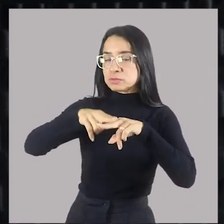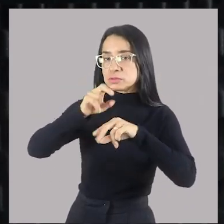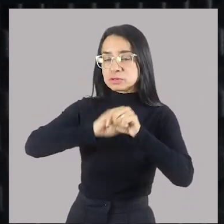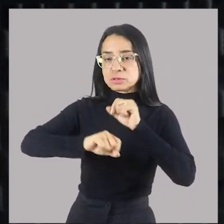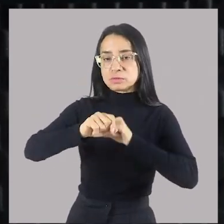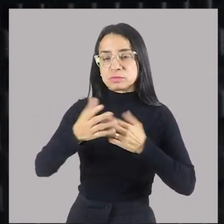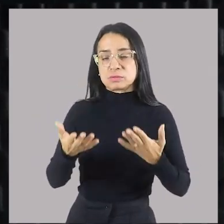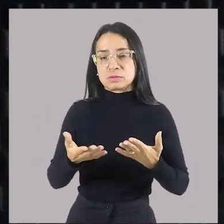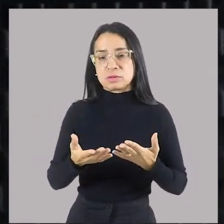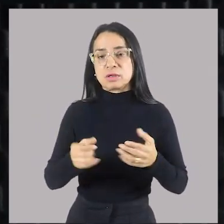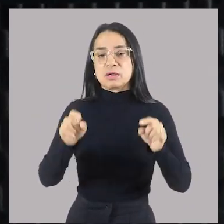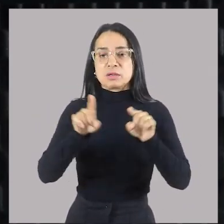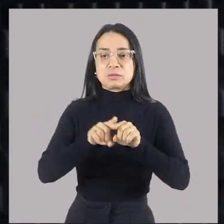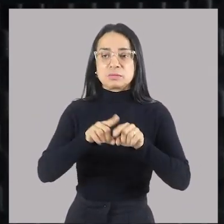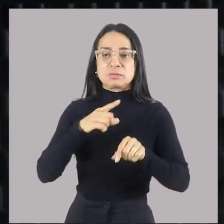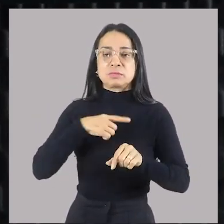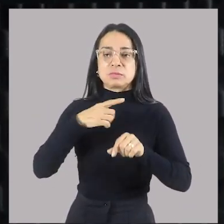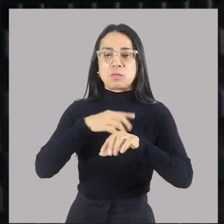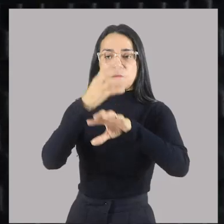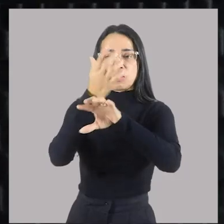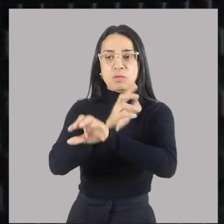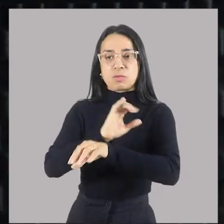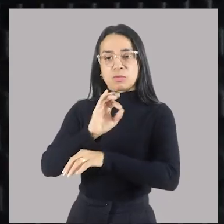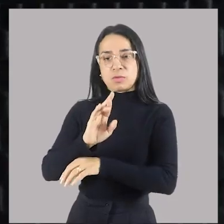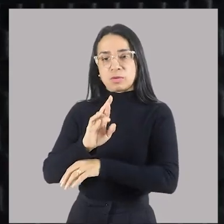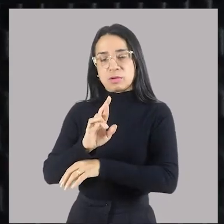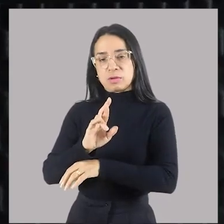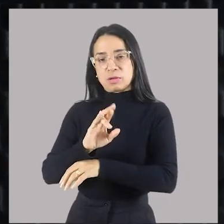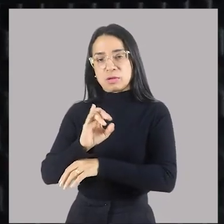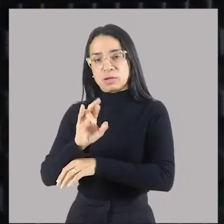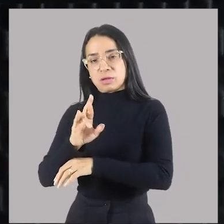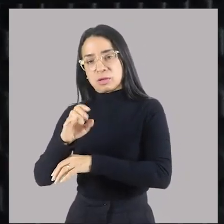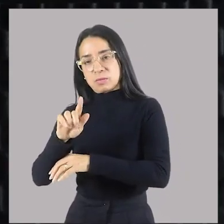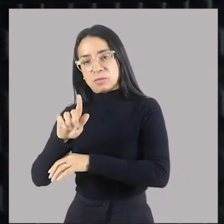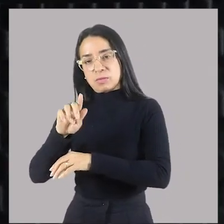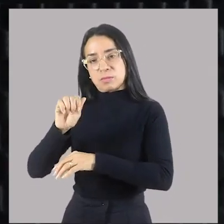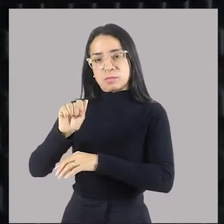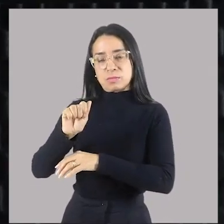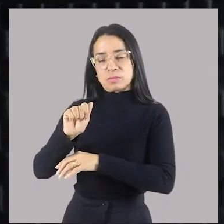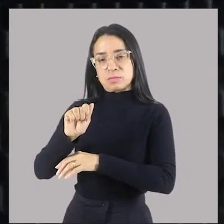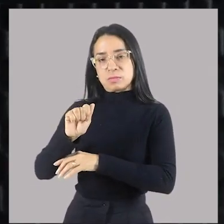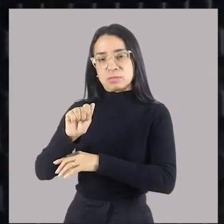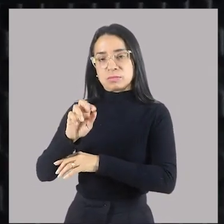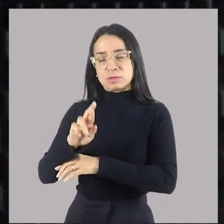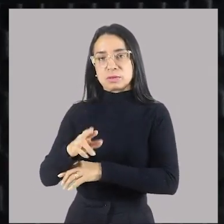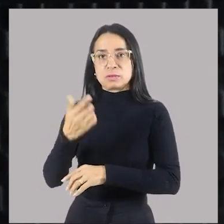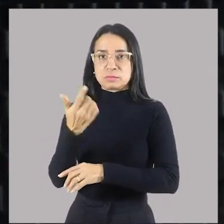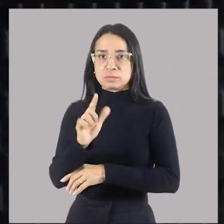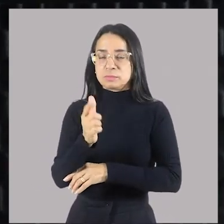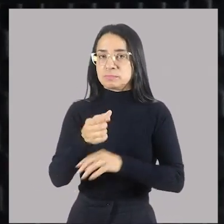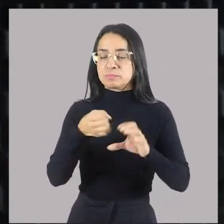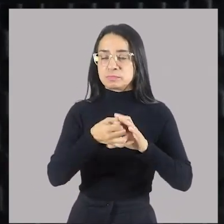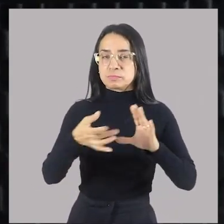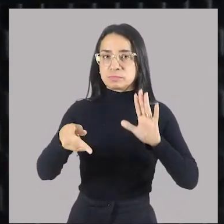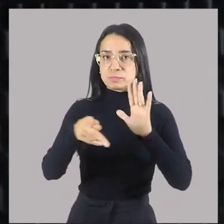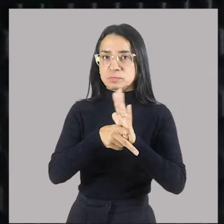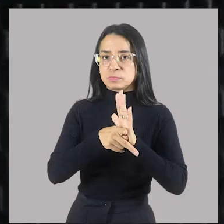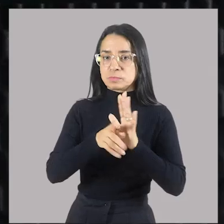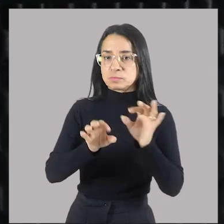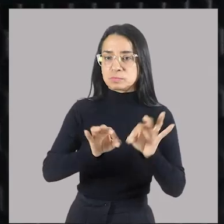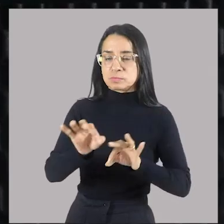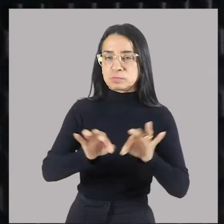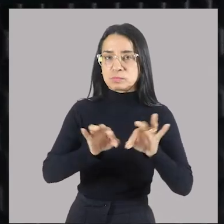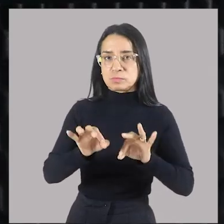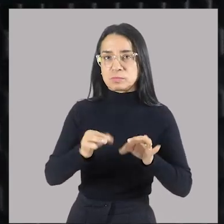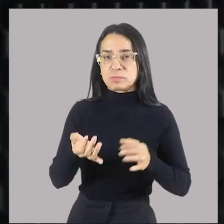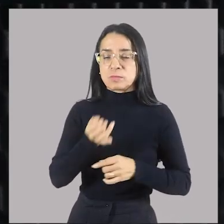irregulares, onde eles não têm uma característica definida, devido a isso eles são irregulares.